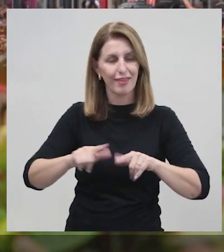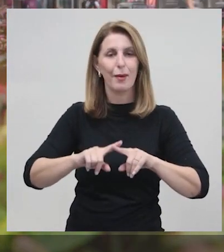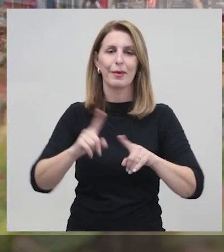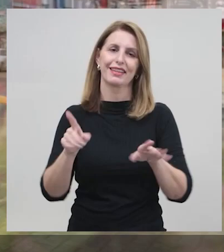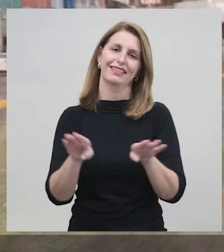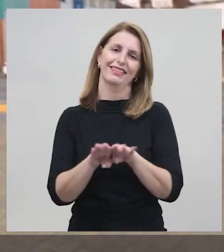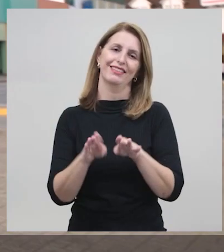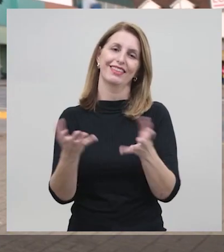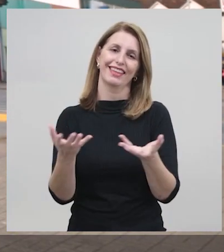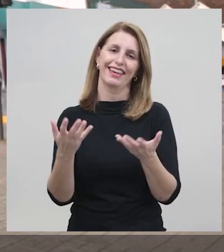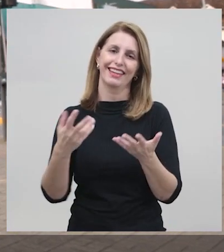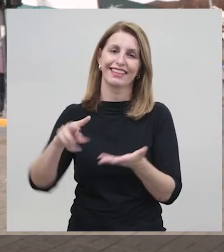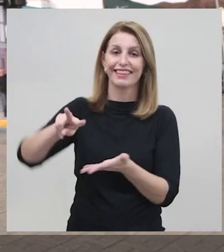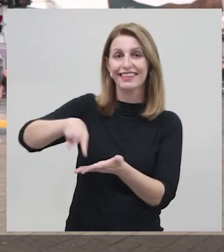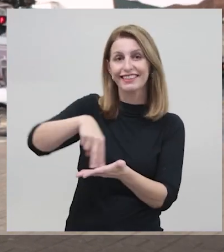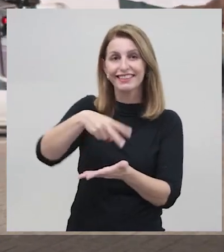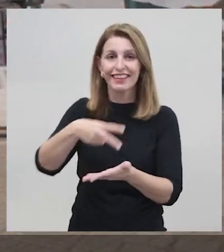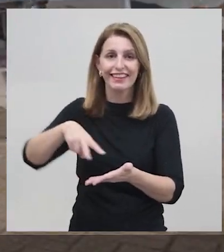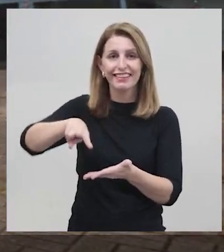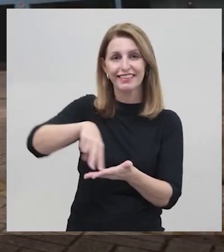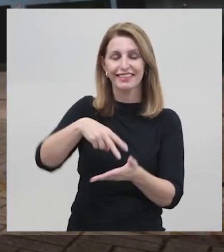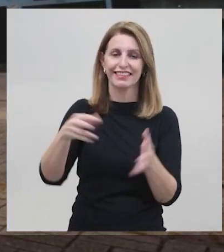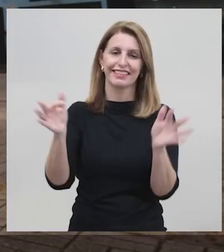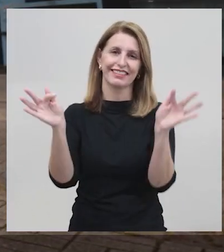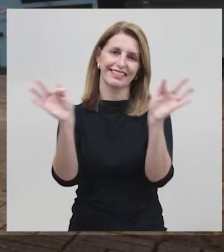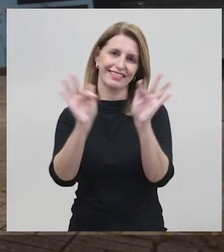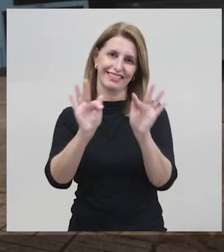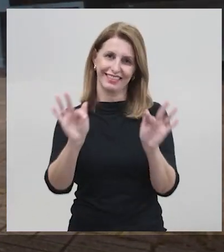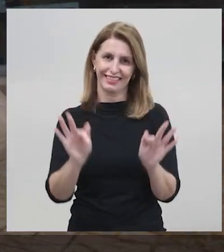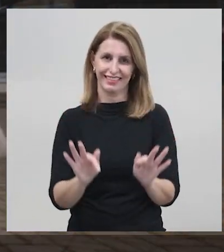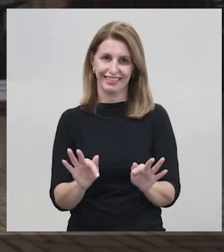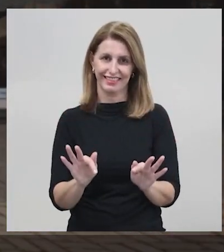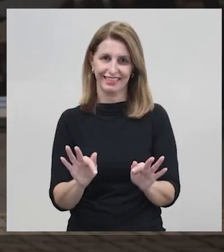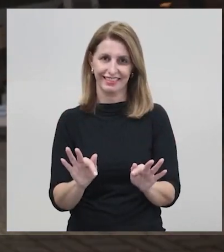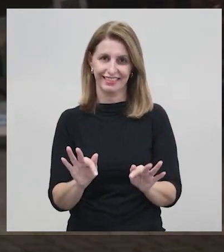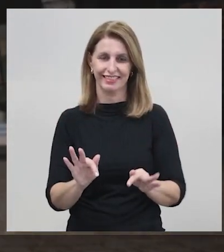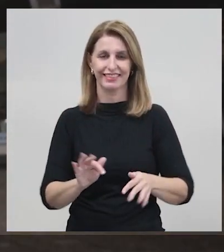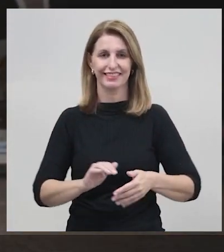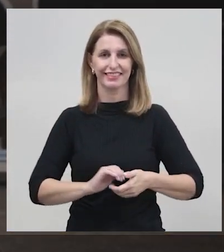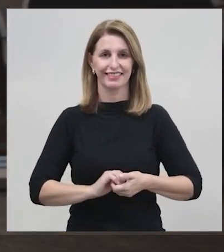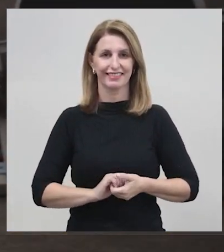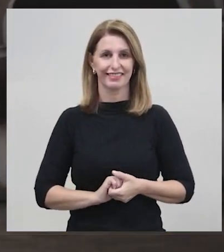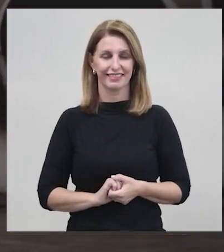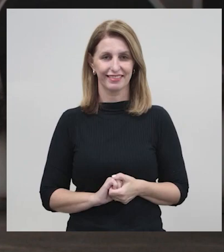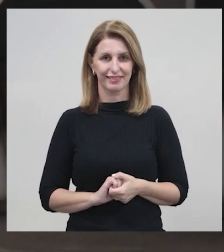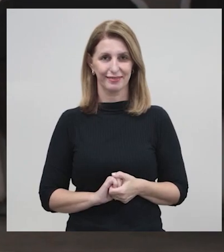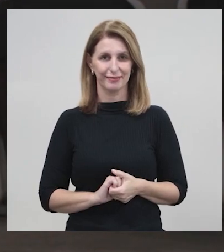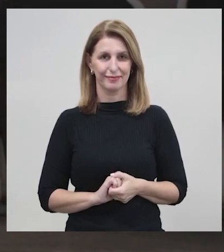trabalha, mas também quer dançar, dançar e ser feliz.